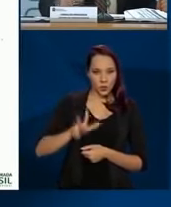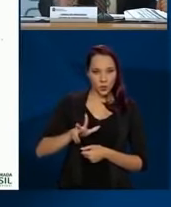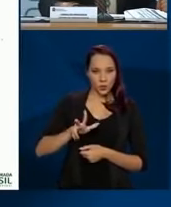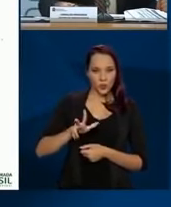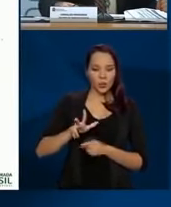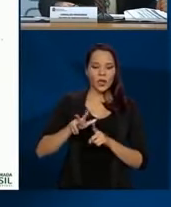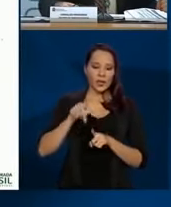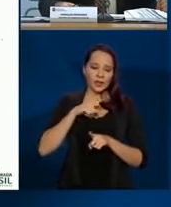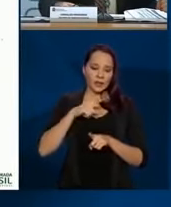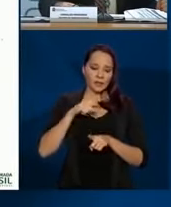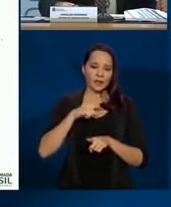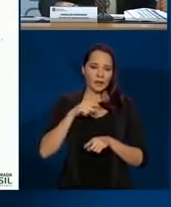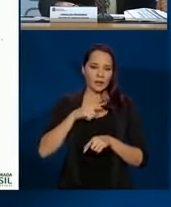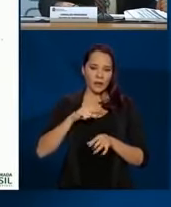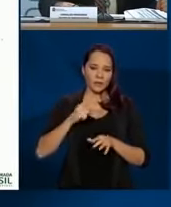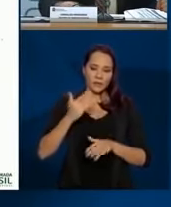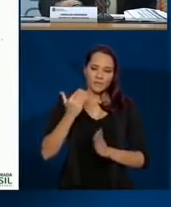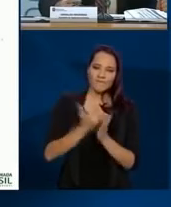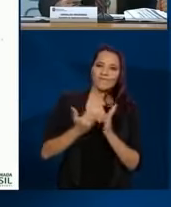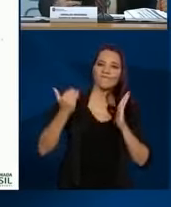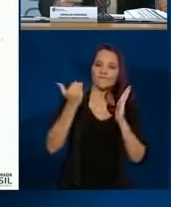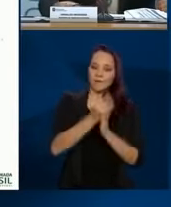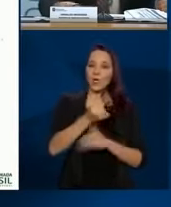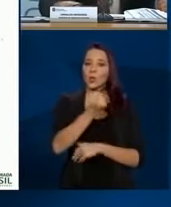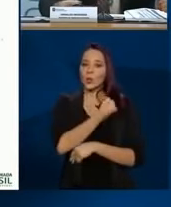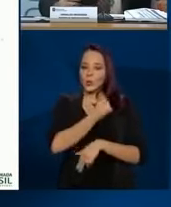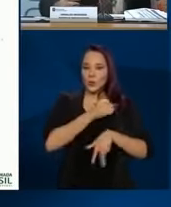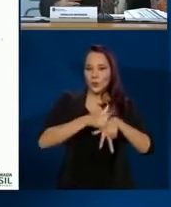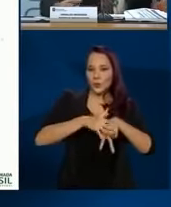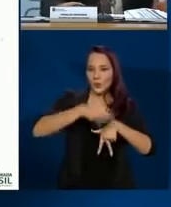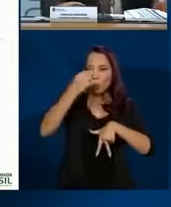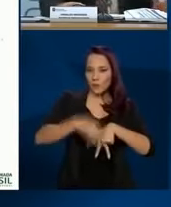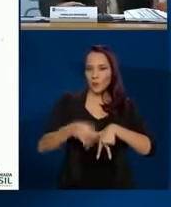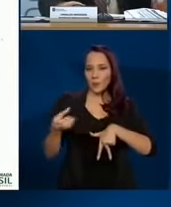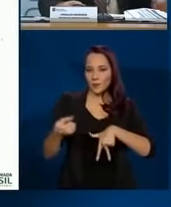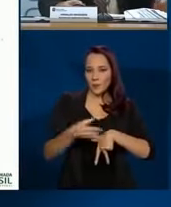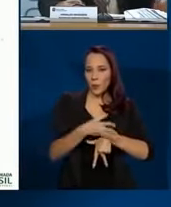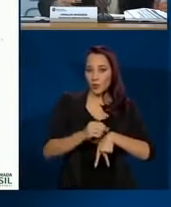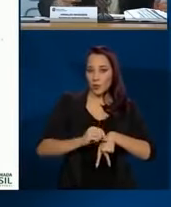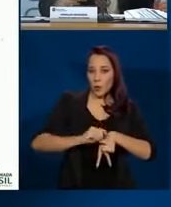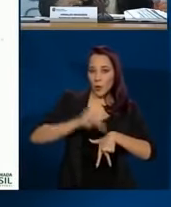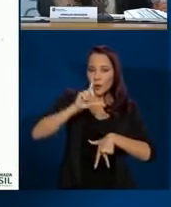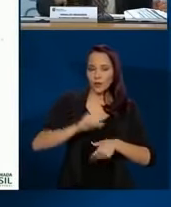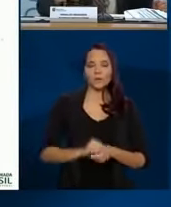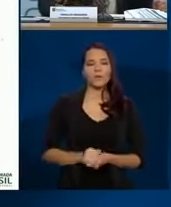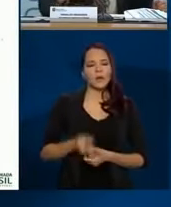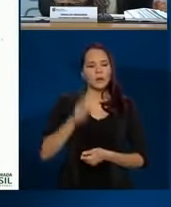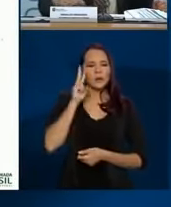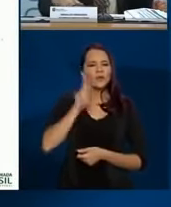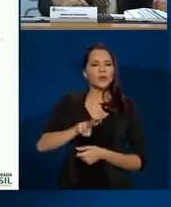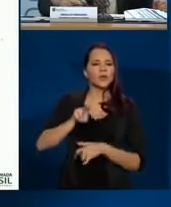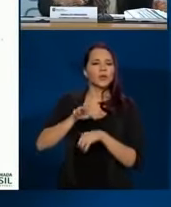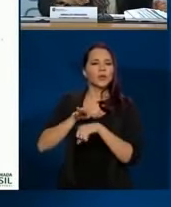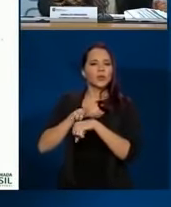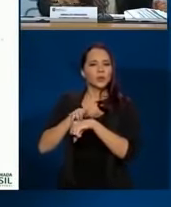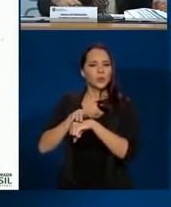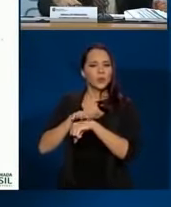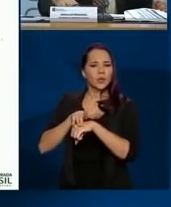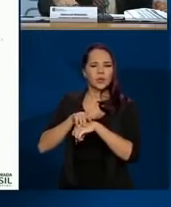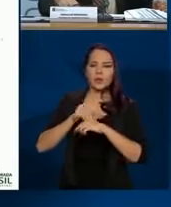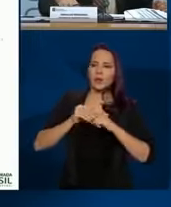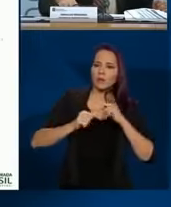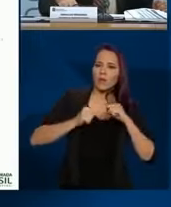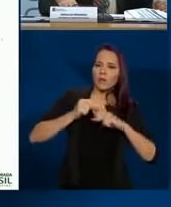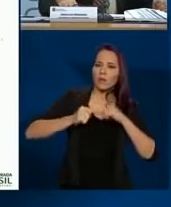um incremento no número de casos. Então, portanto, quando nós avaliamos a doença, né, a evolução